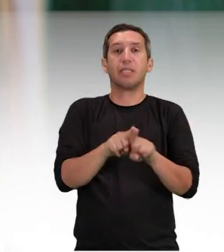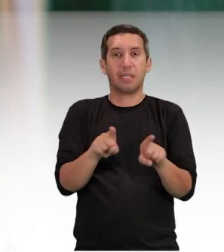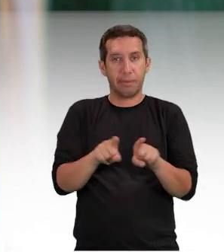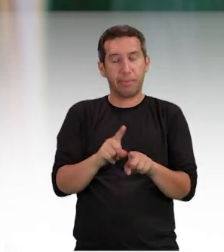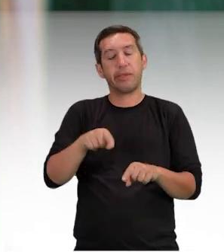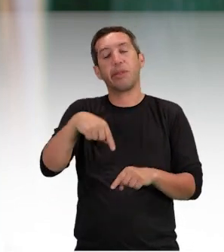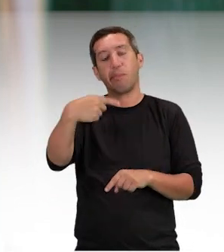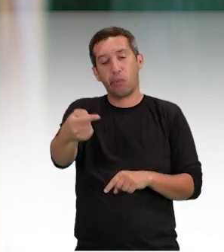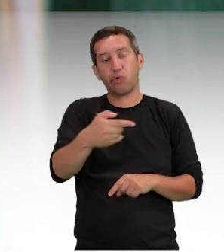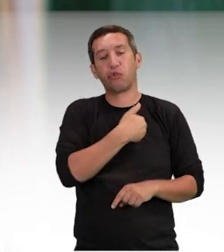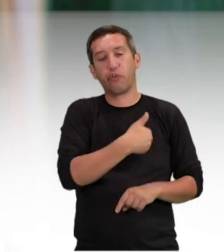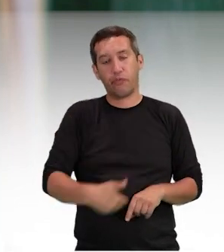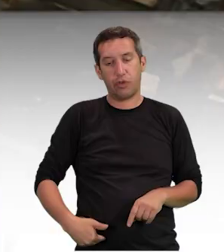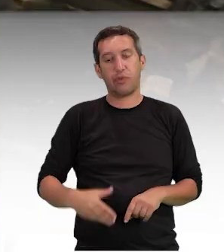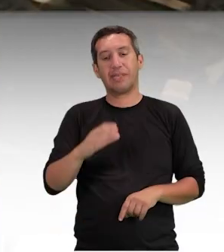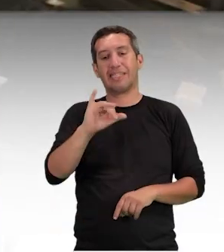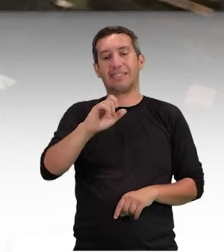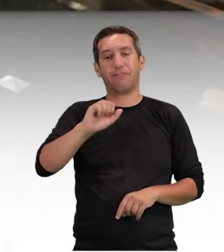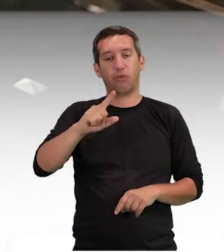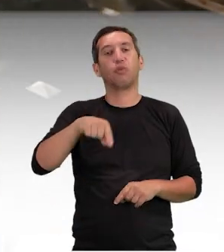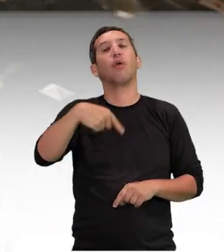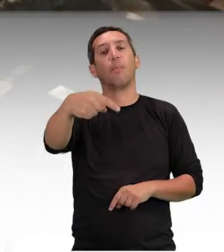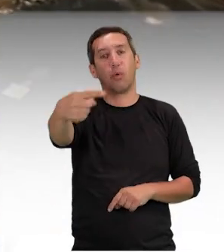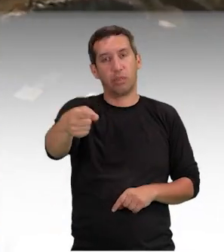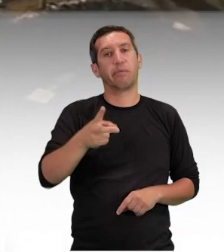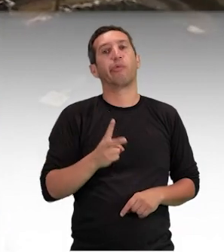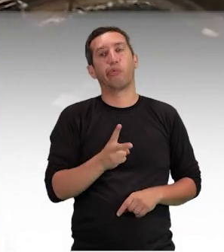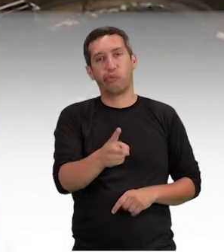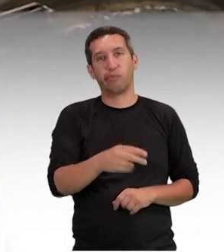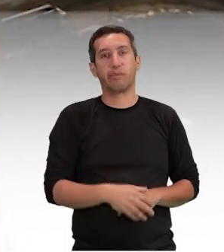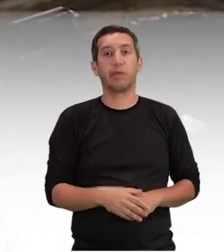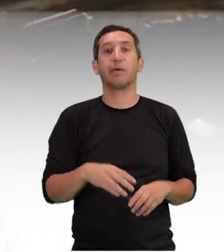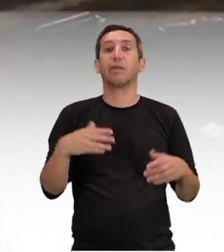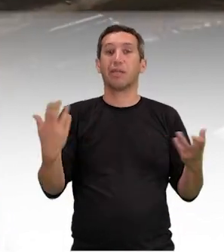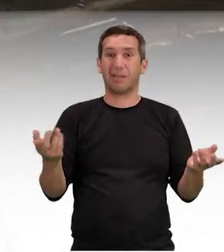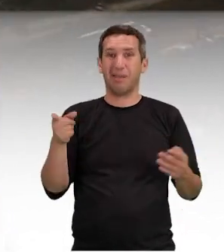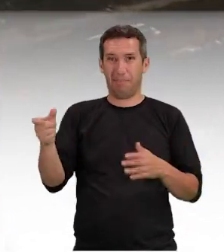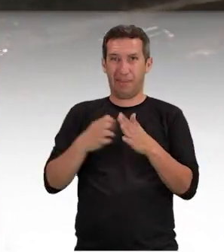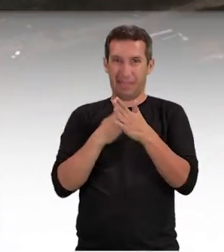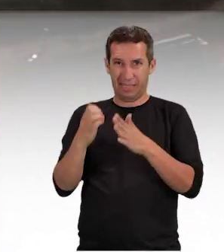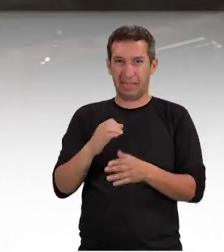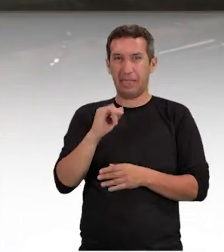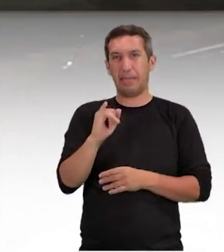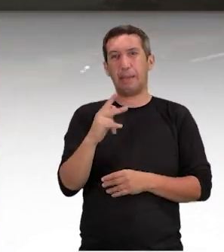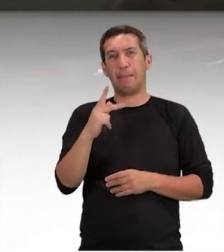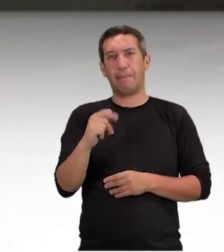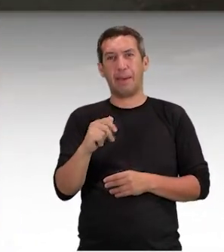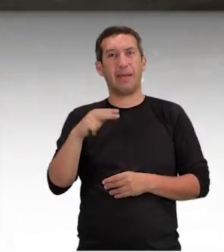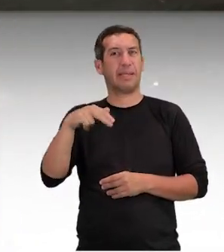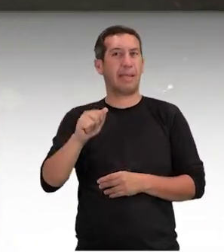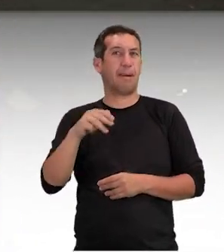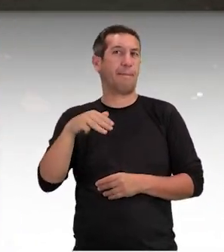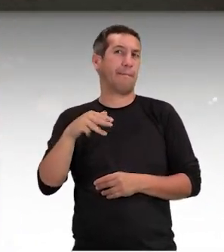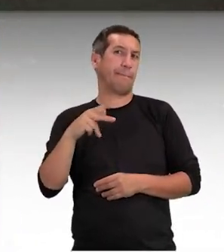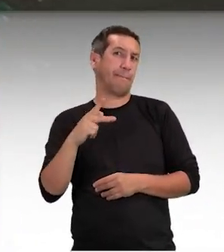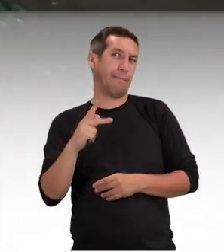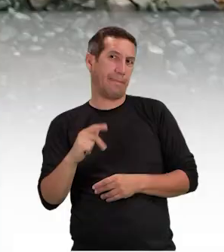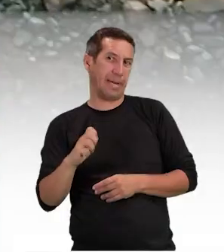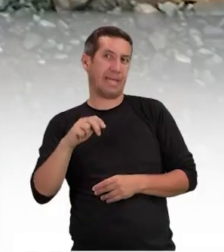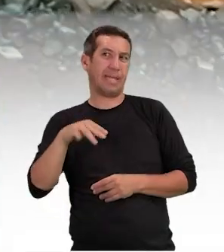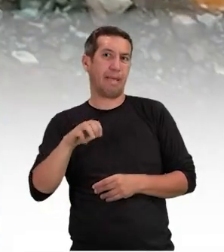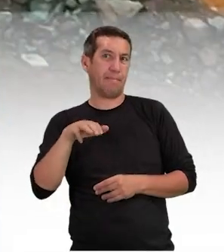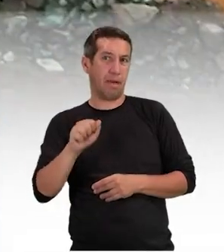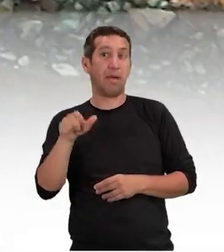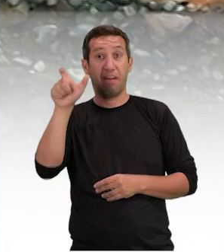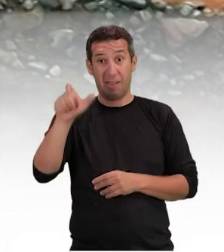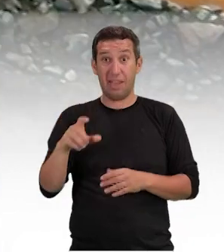dos governos civis que vieram na sequência. A mineradora Paranapanema passou por reestruturações na década de 90 e em 2008